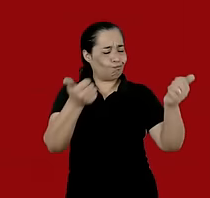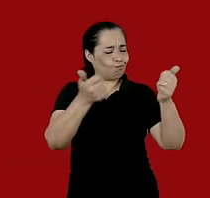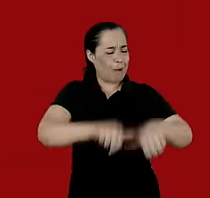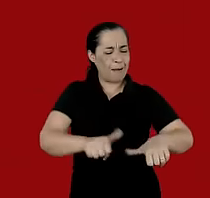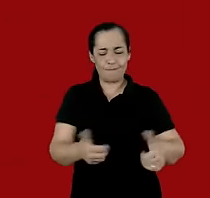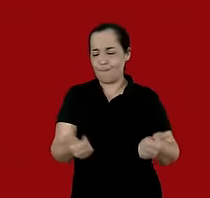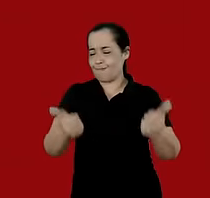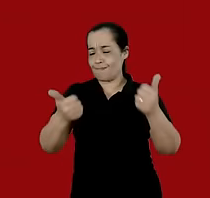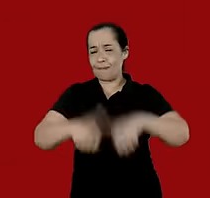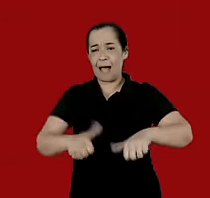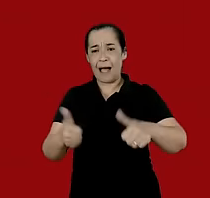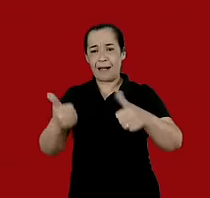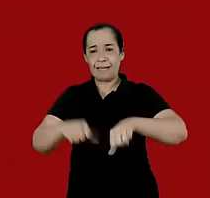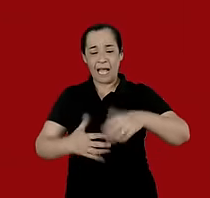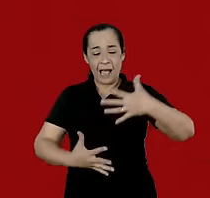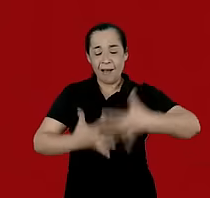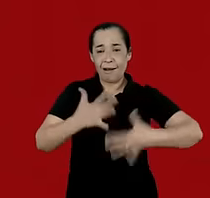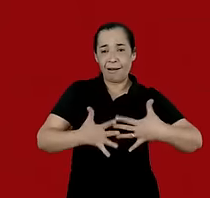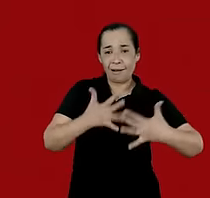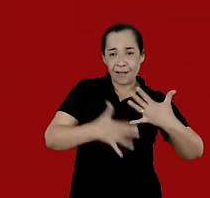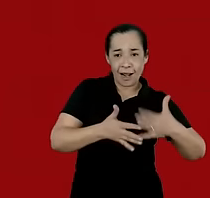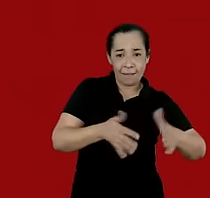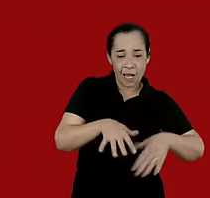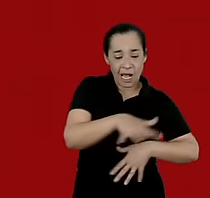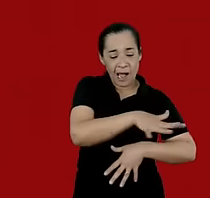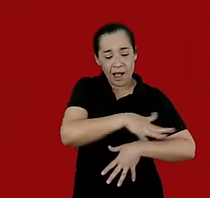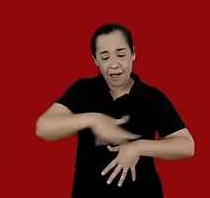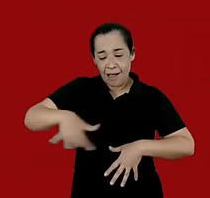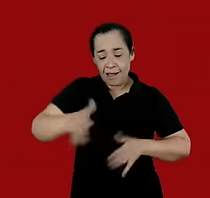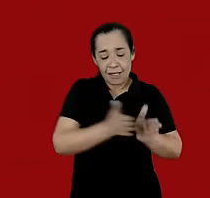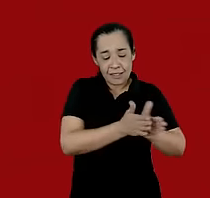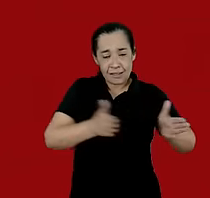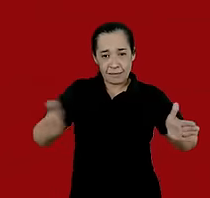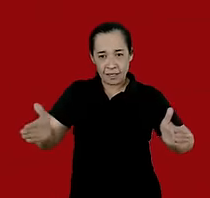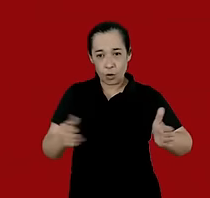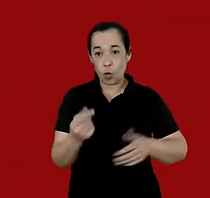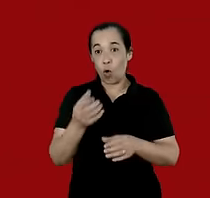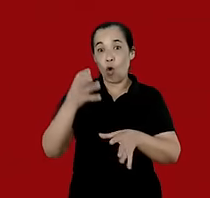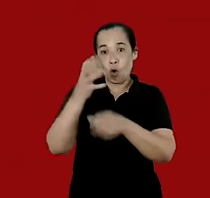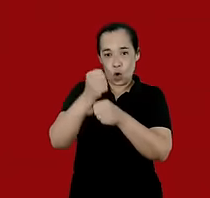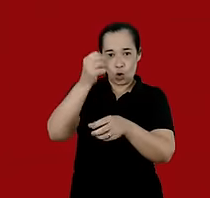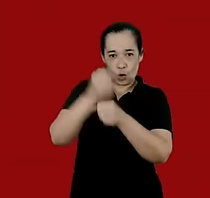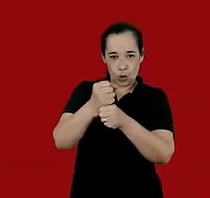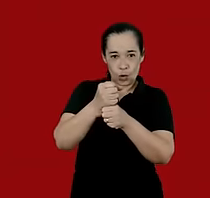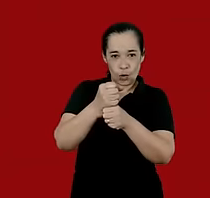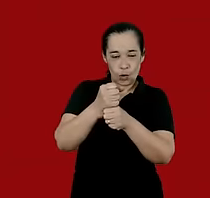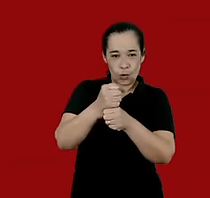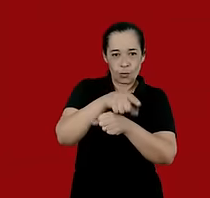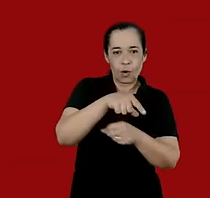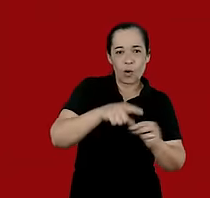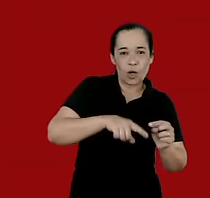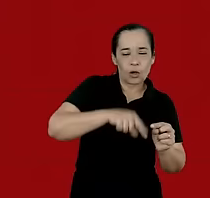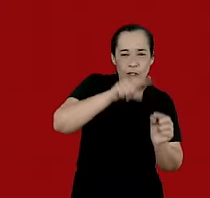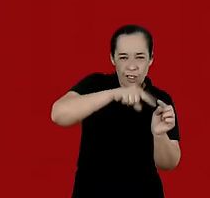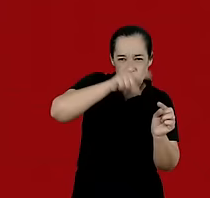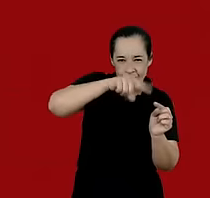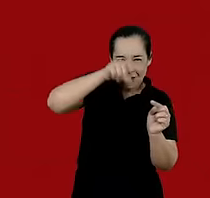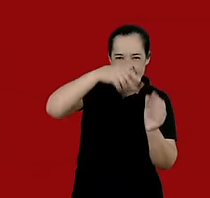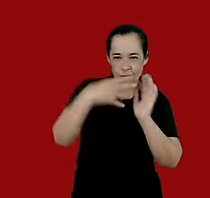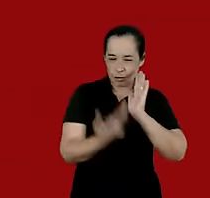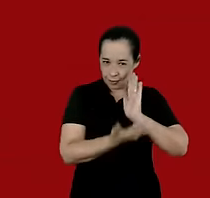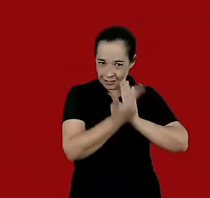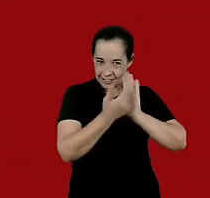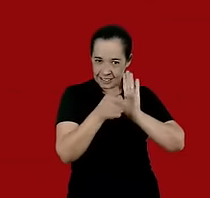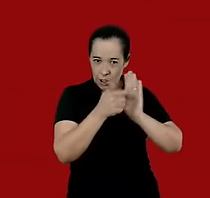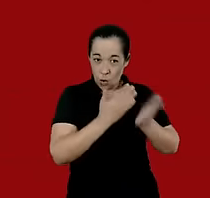esse ambiente então a gente vê esse gráfico as rentabilidades ali estão nas Barras achuradas ela o início e o fim mas o a